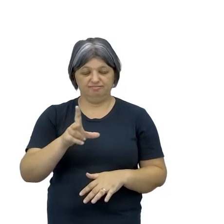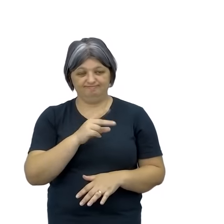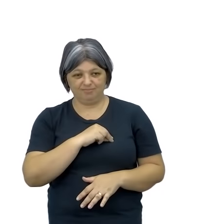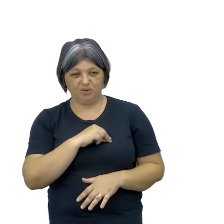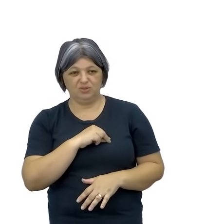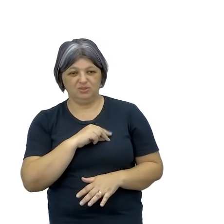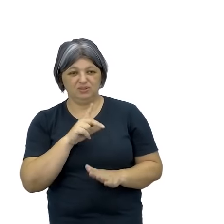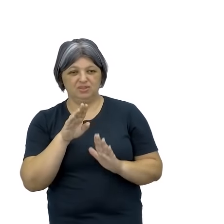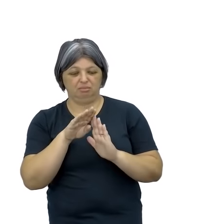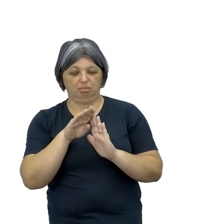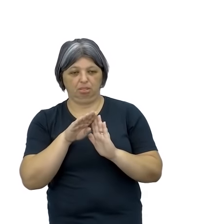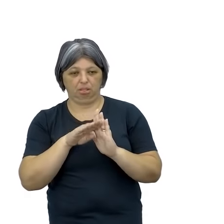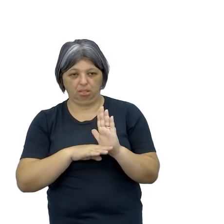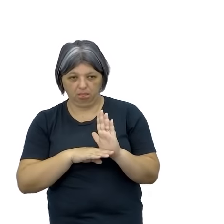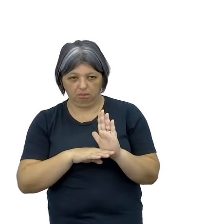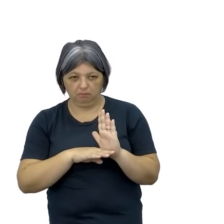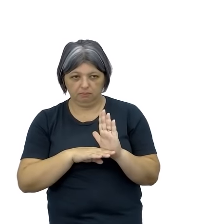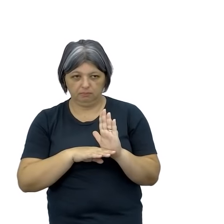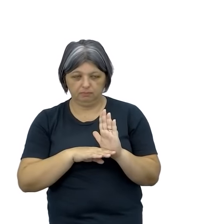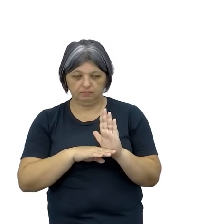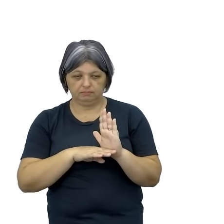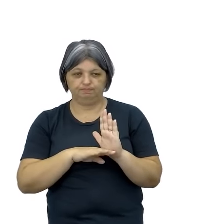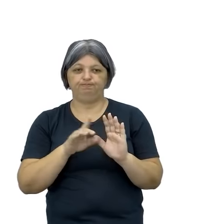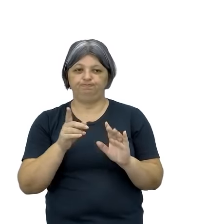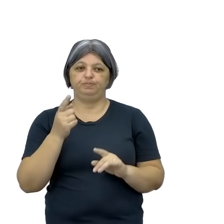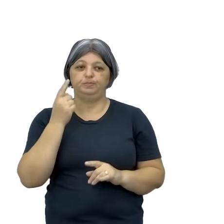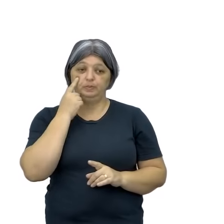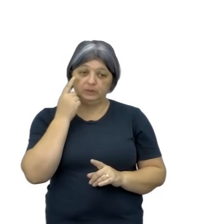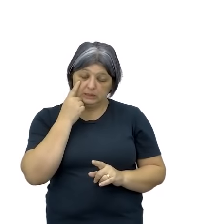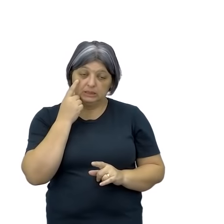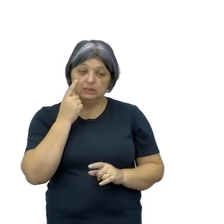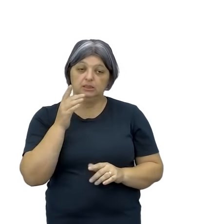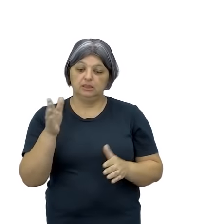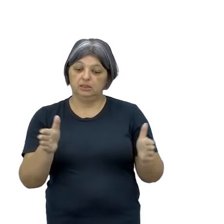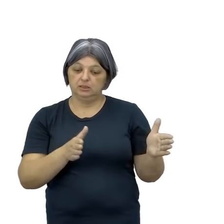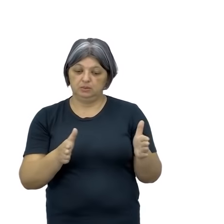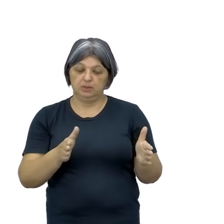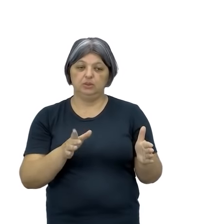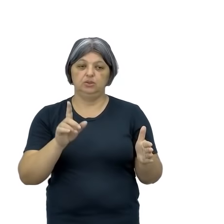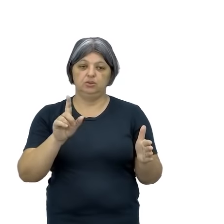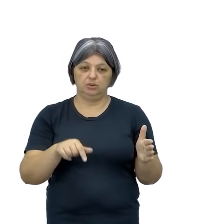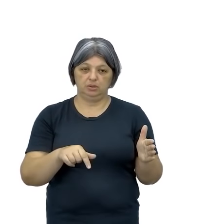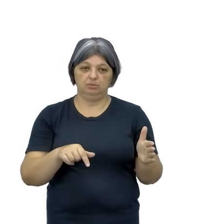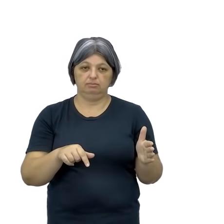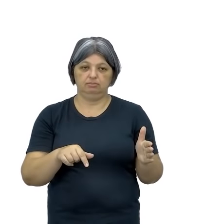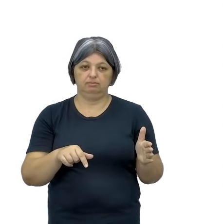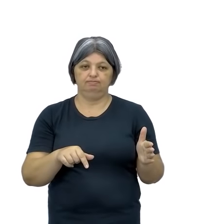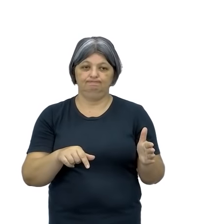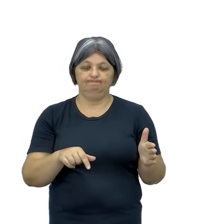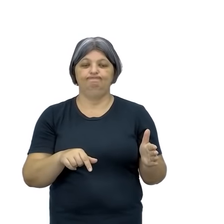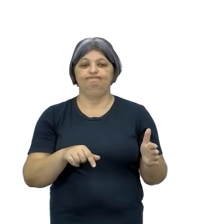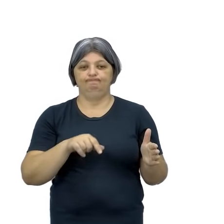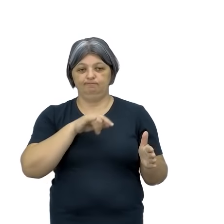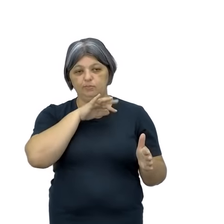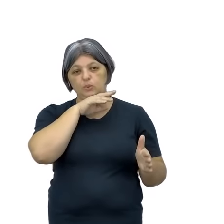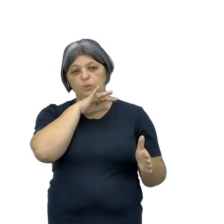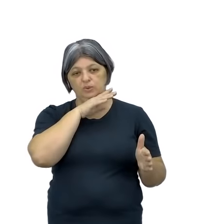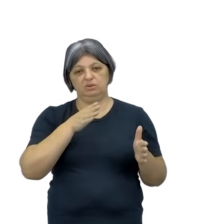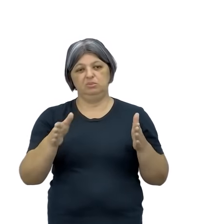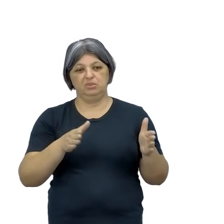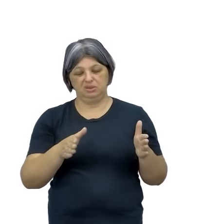né? Então, mas nós temos que pensar justamente nesse período que foi muito catastrófico, né? Pensando